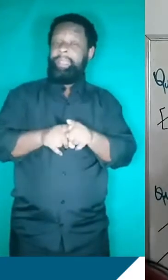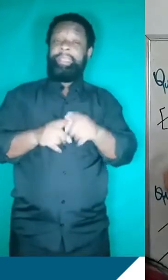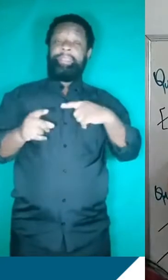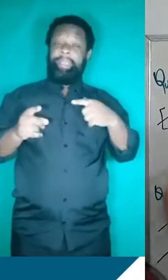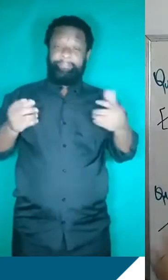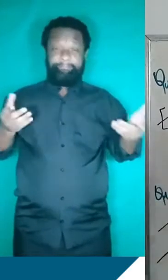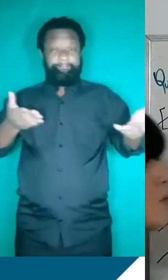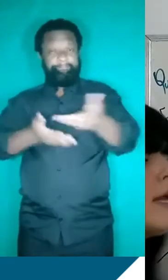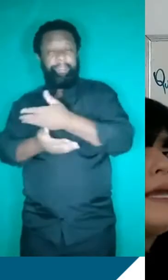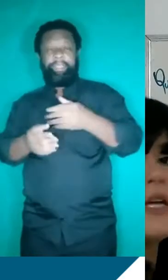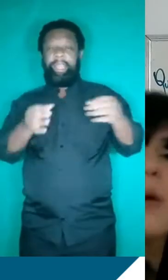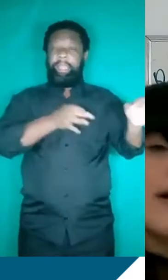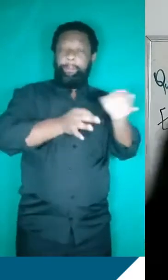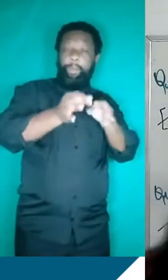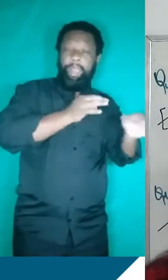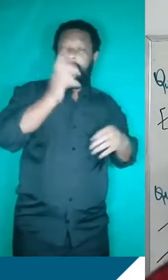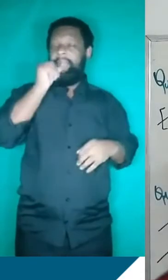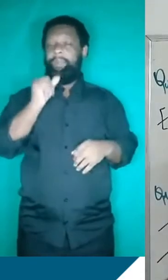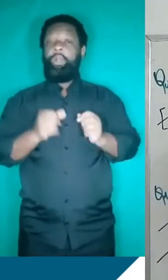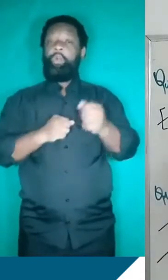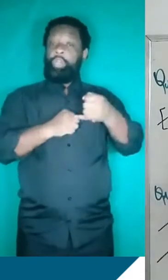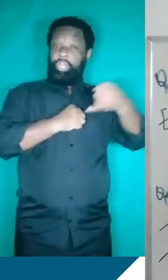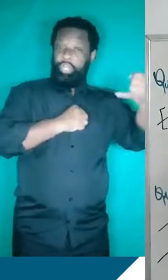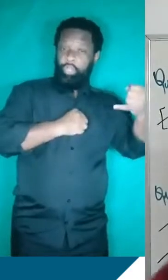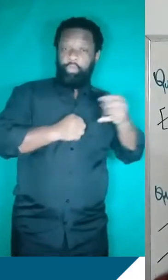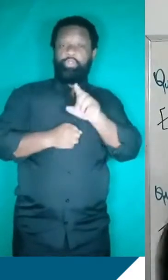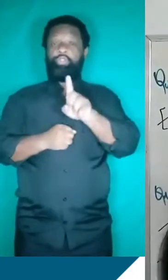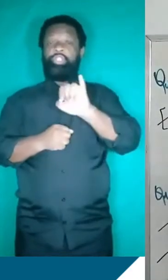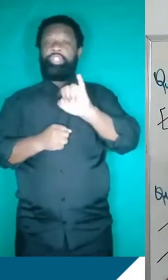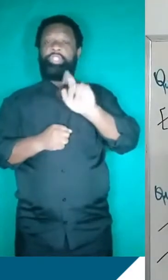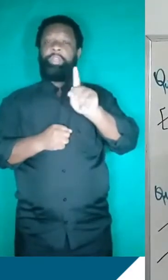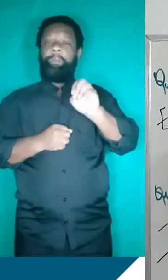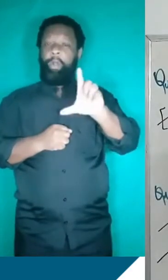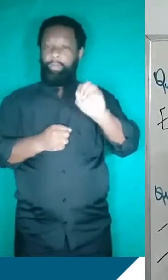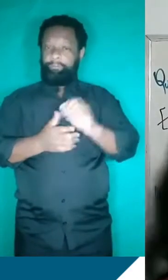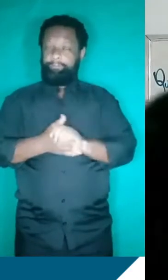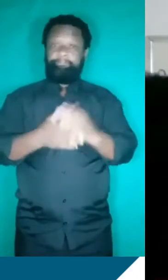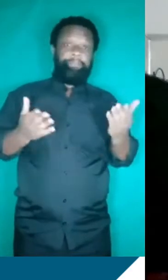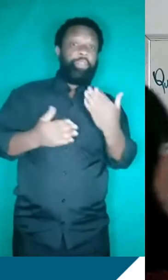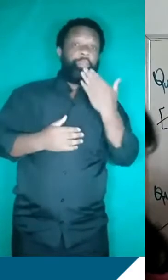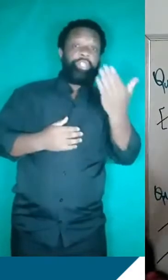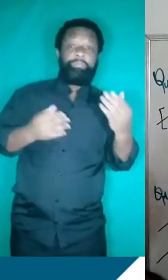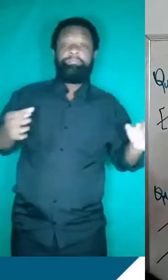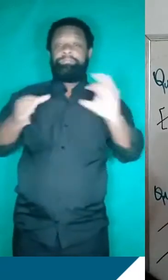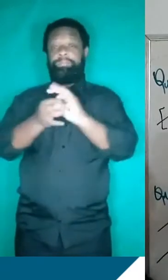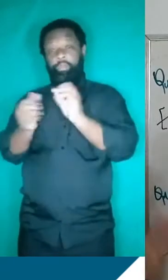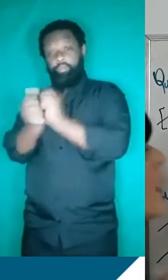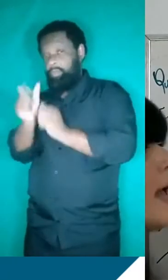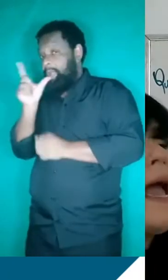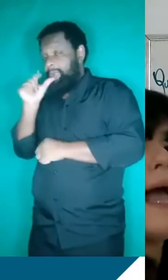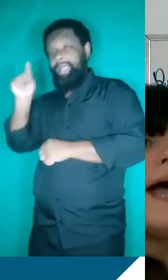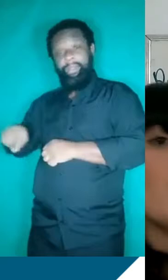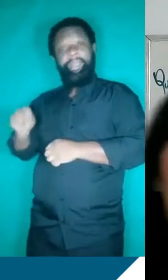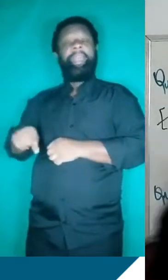forma, entre o poliacrilato e as moléculas de água, então entre um íon, dipolo. Tudo bem? Então, o tipo de interação aqui com a